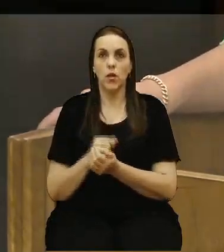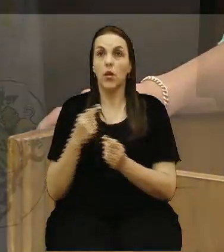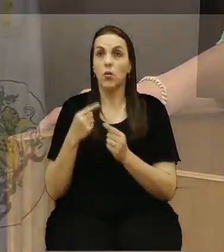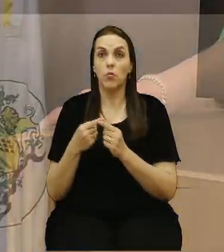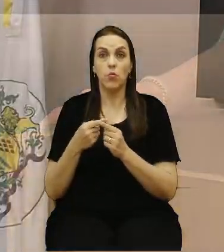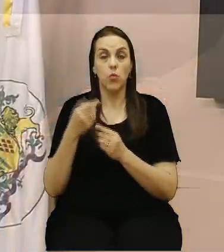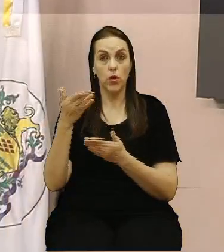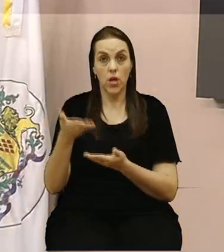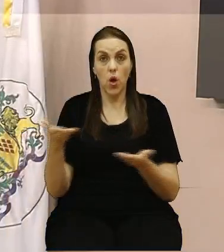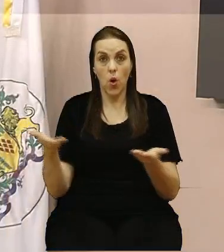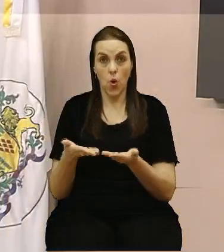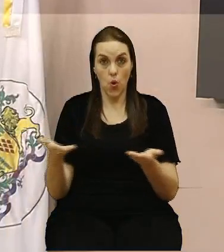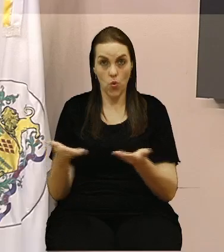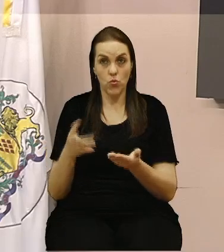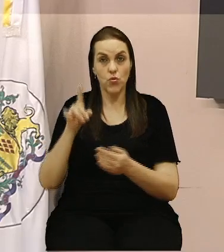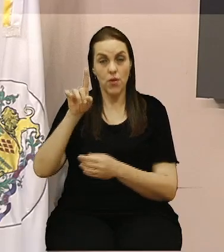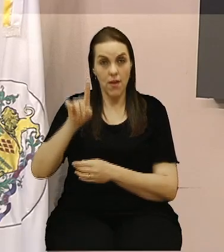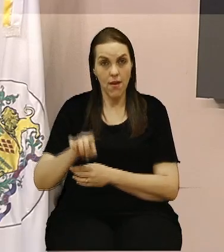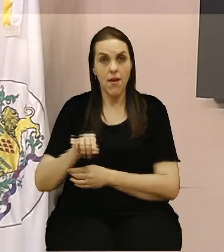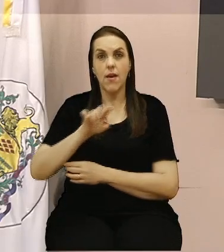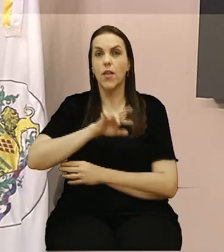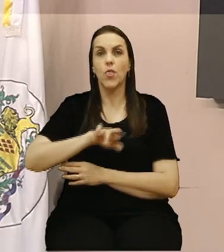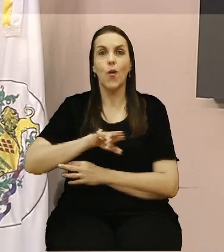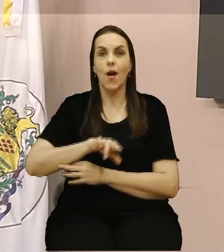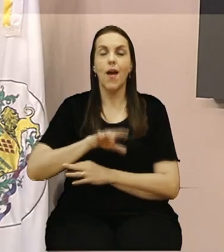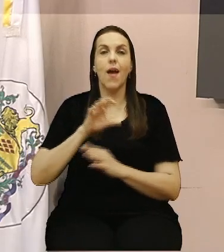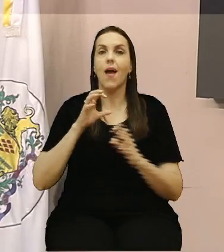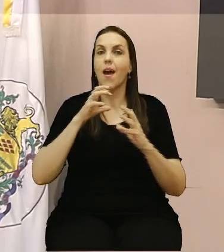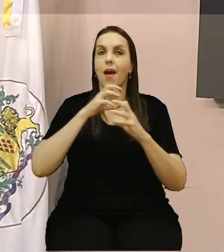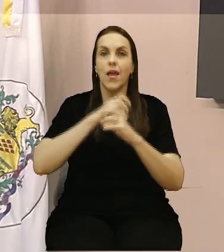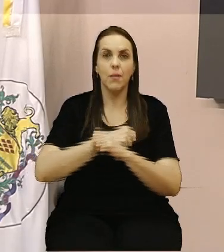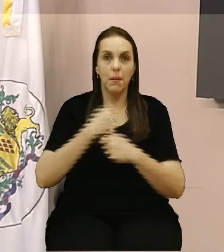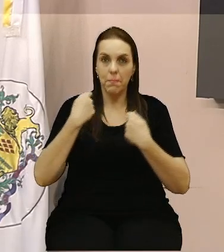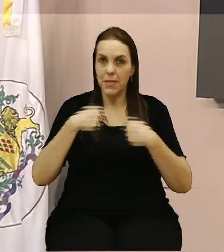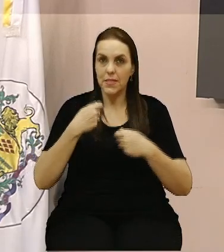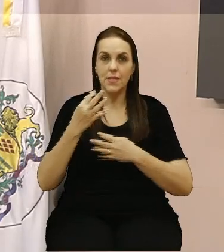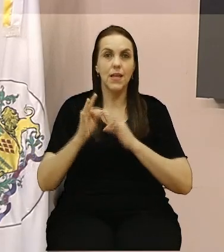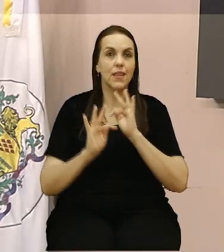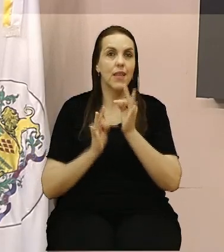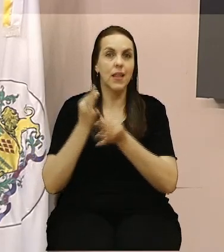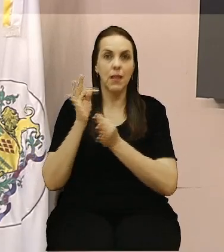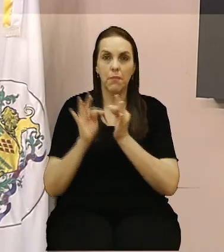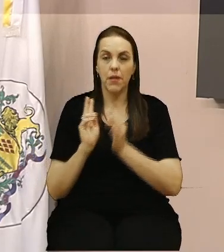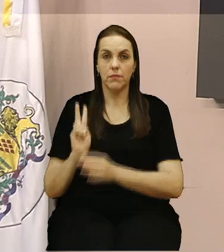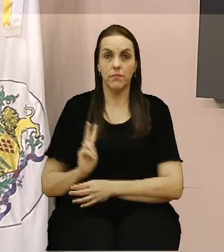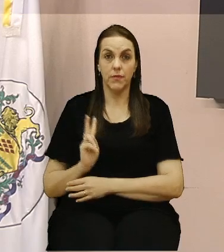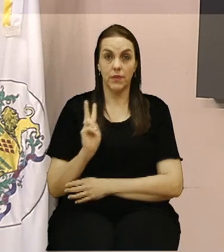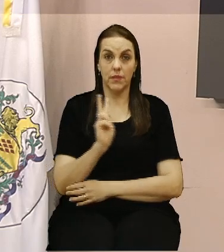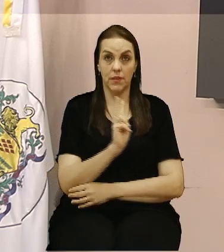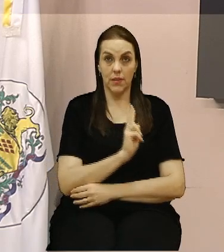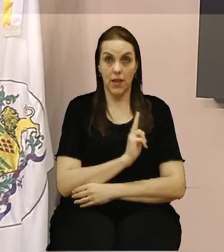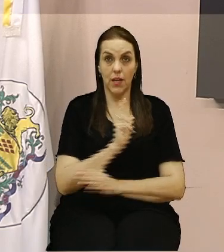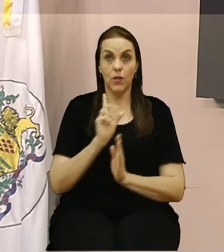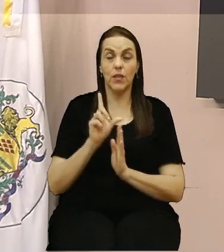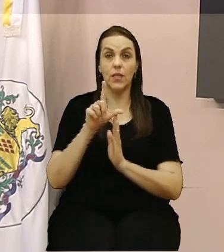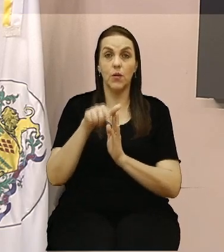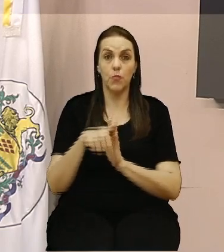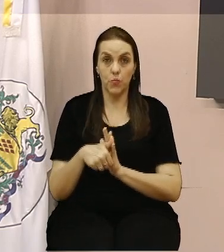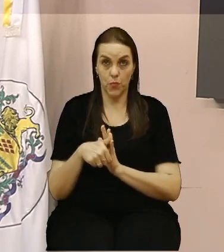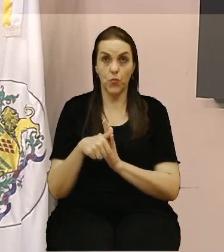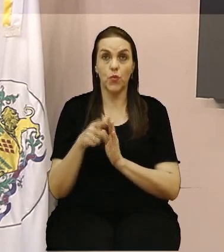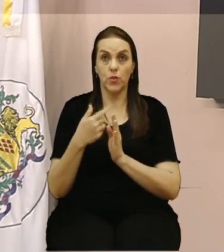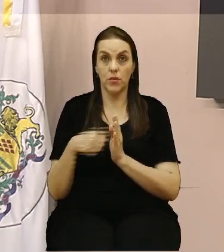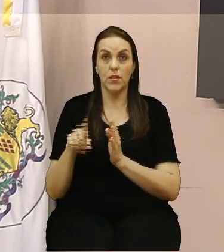municipal hoje é que entram apenas animais que precisam de tratamento veterinário e que depois de sua alta